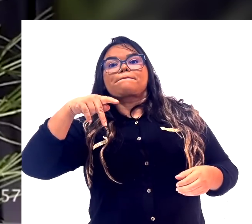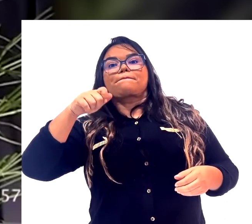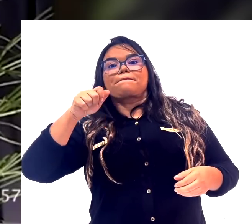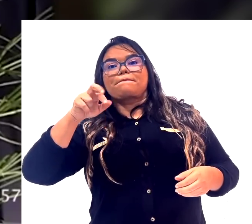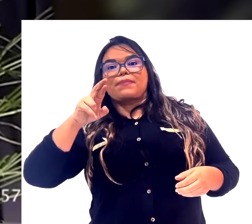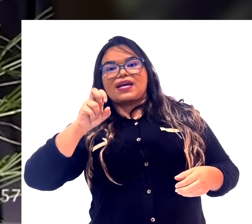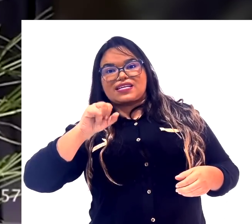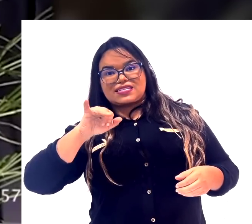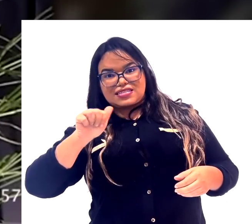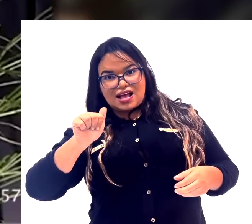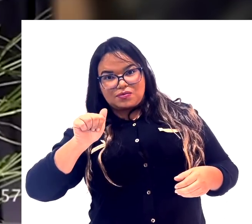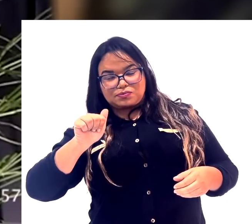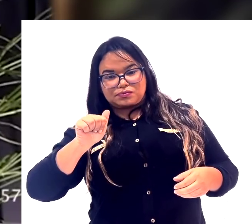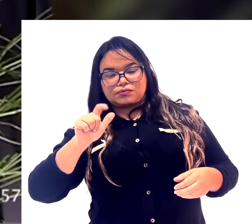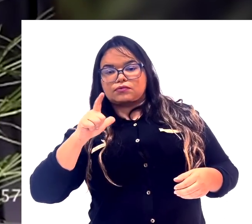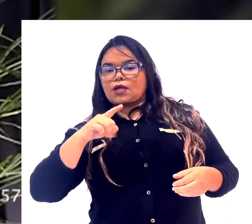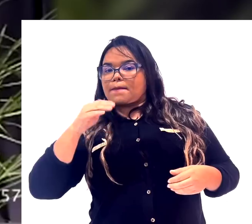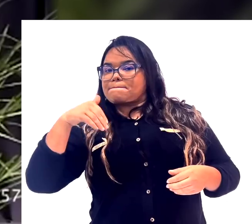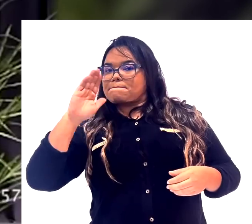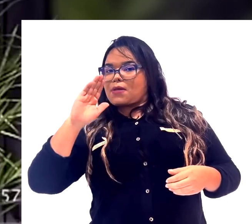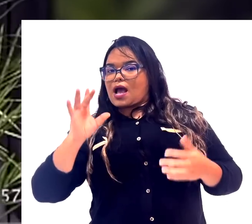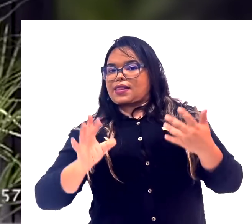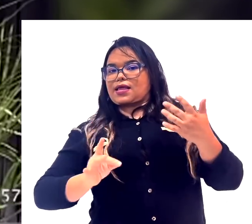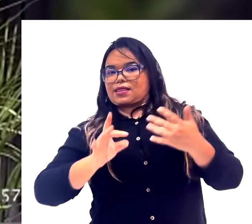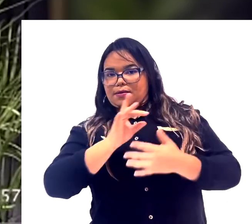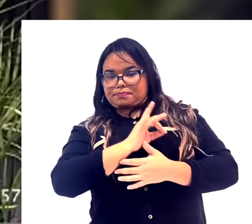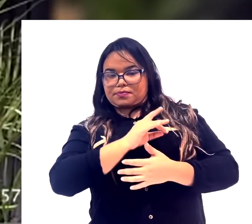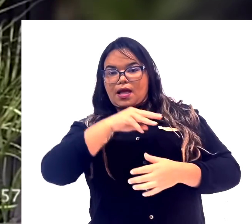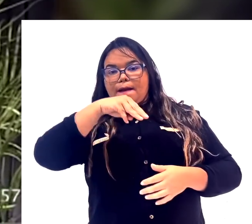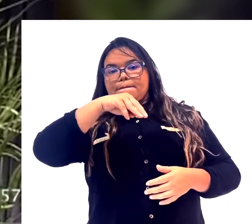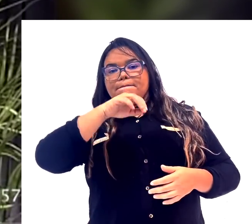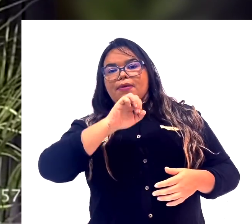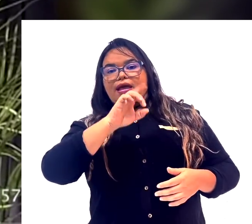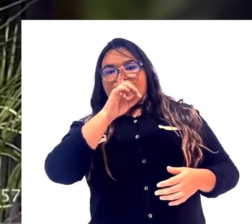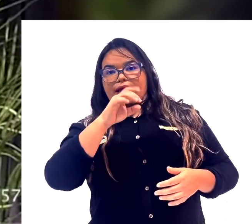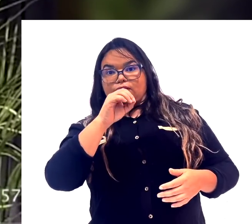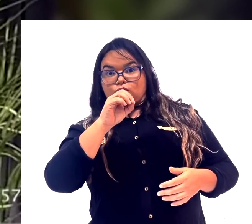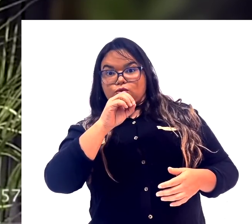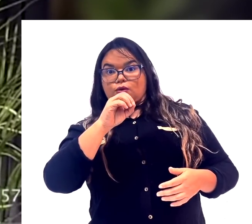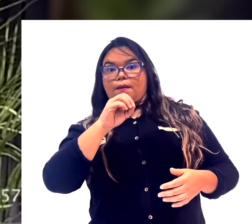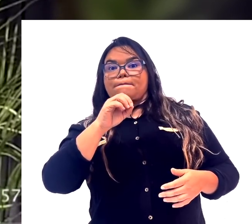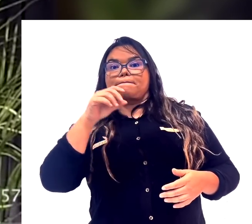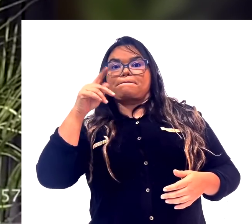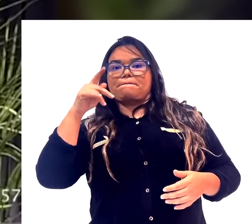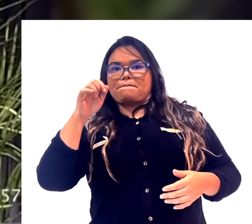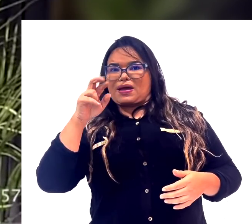Há um pouco mais de detalhes aqui. Os medos e persas eram de jugo desigual.